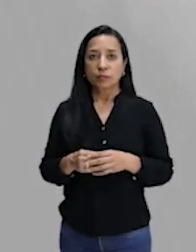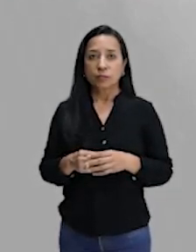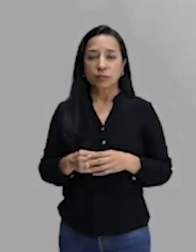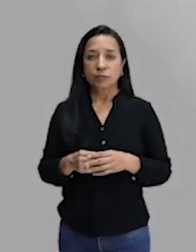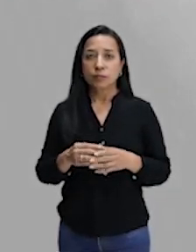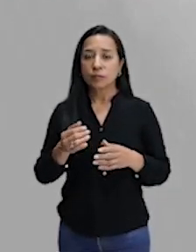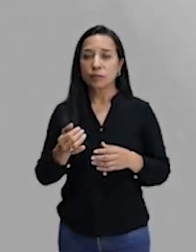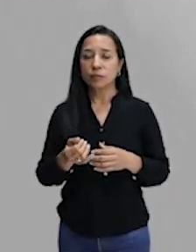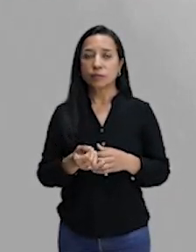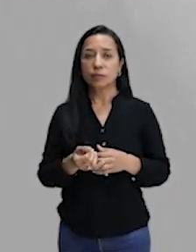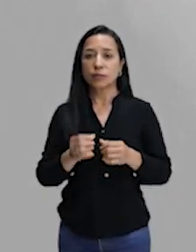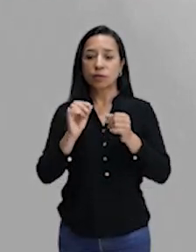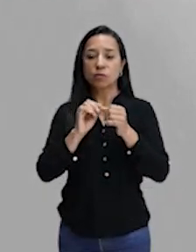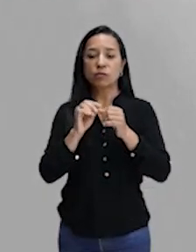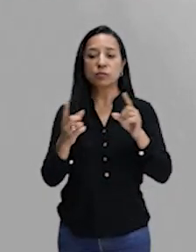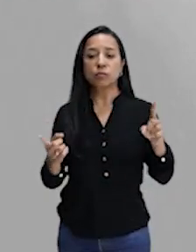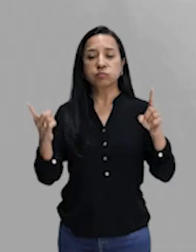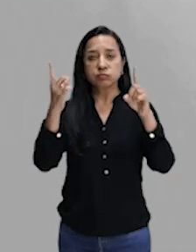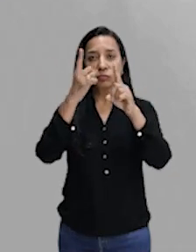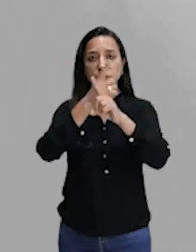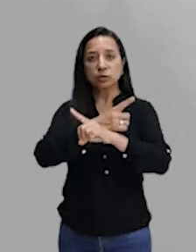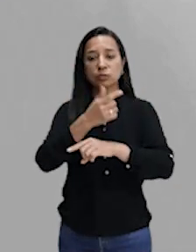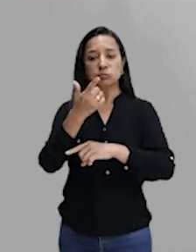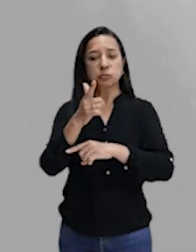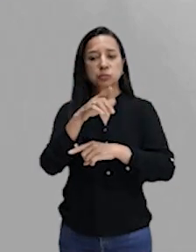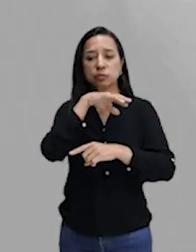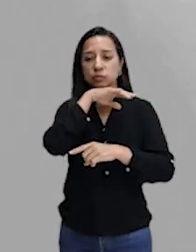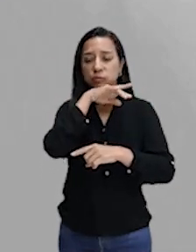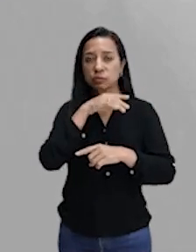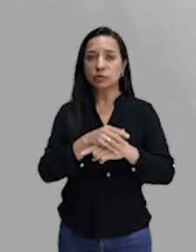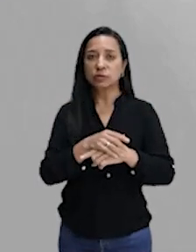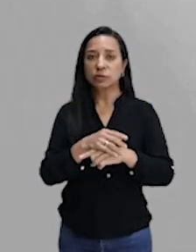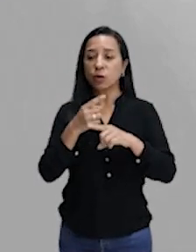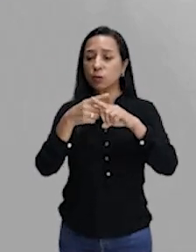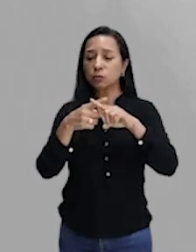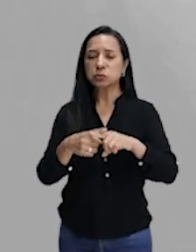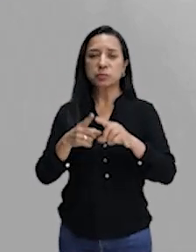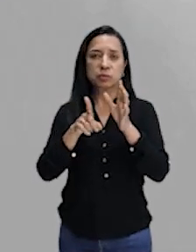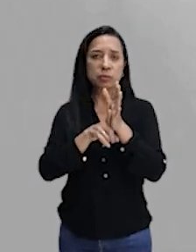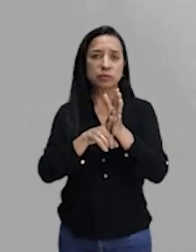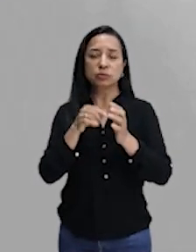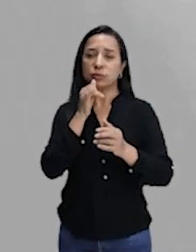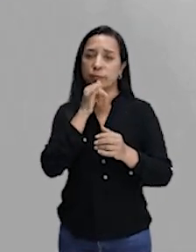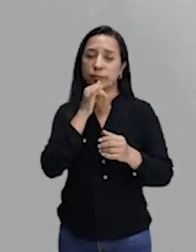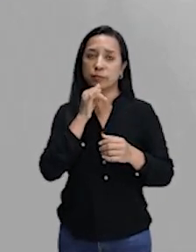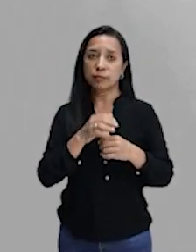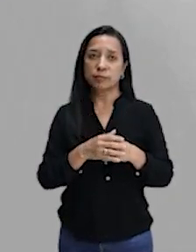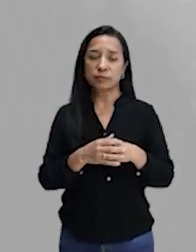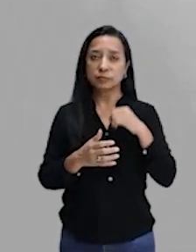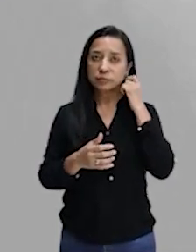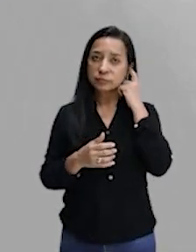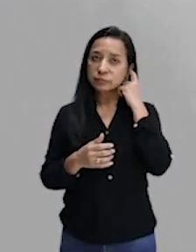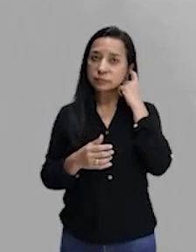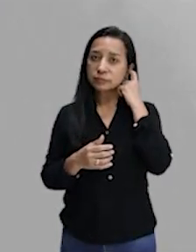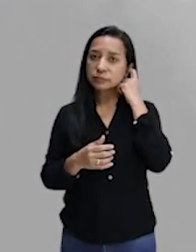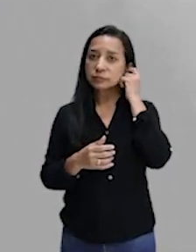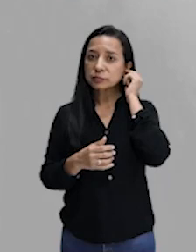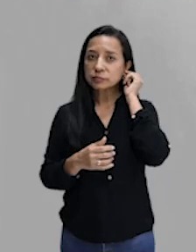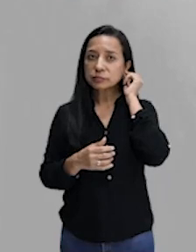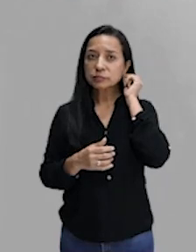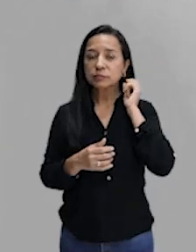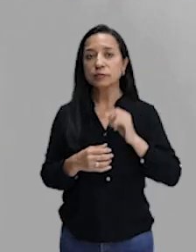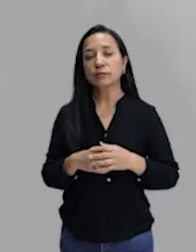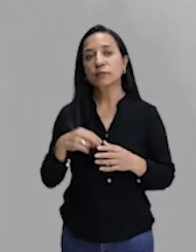sem que haja prejuízo ou seja sem que a gente multiplique por menos um certo então podemos dizer